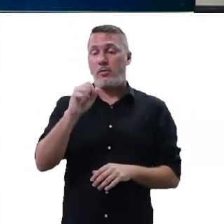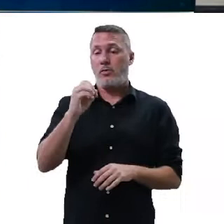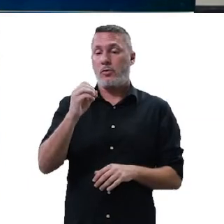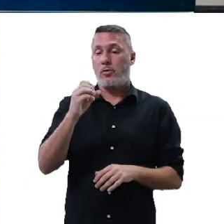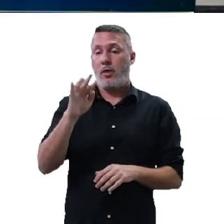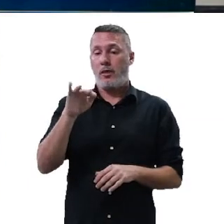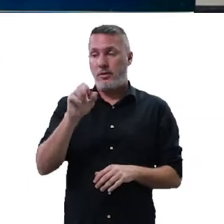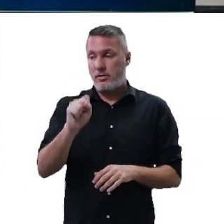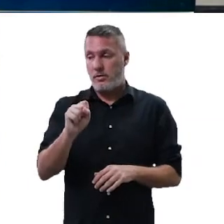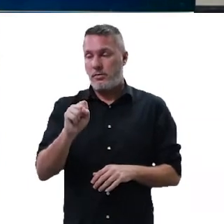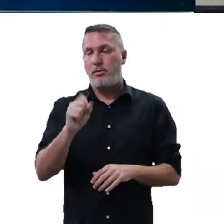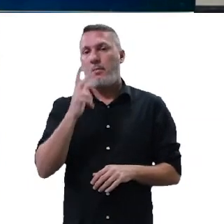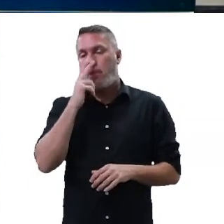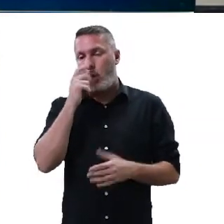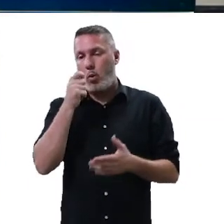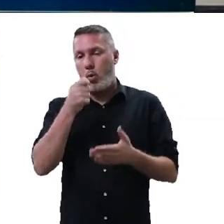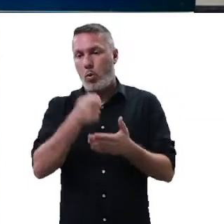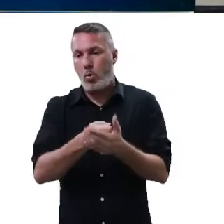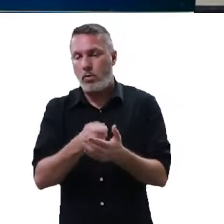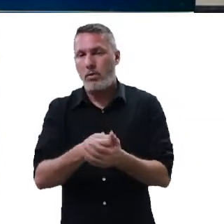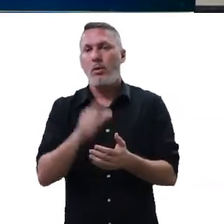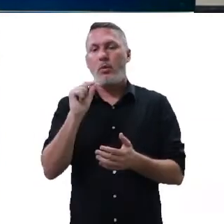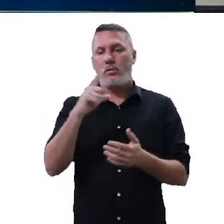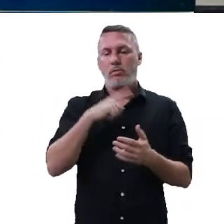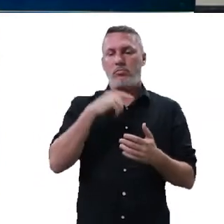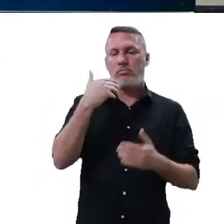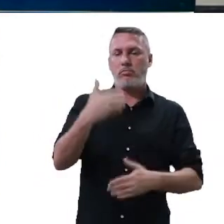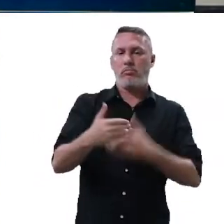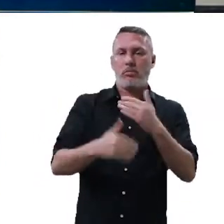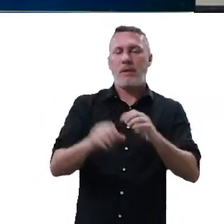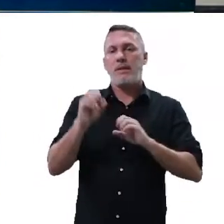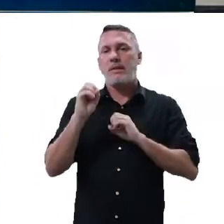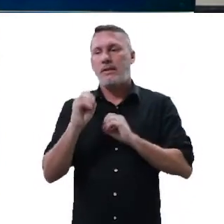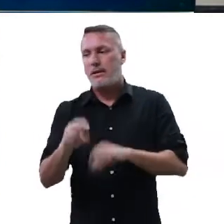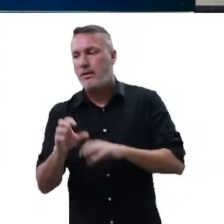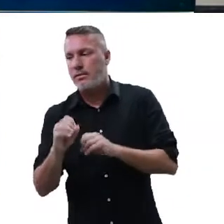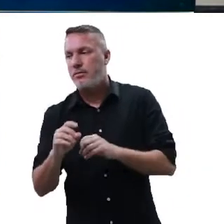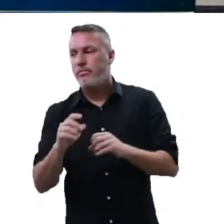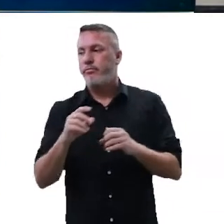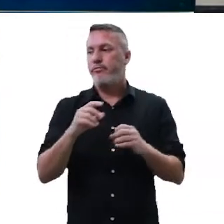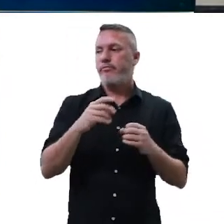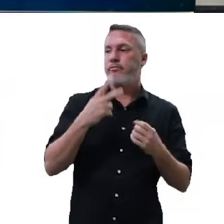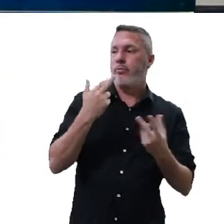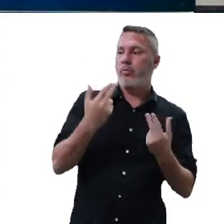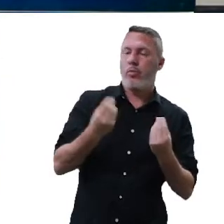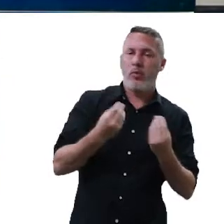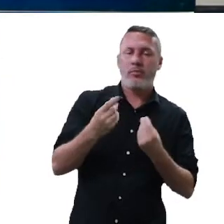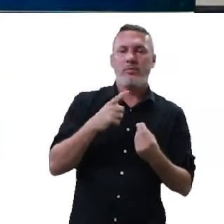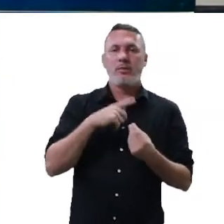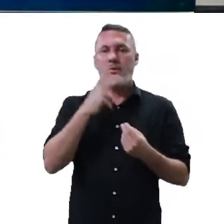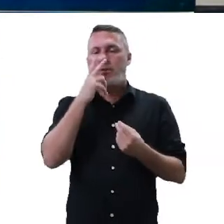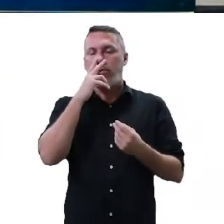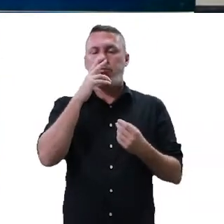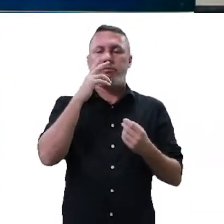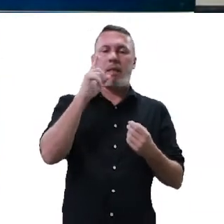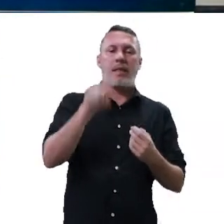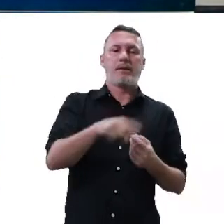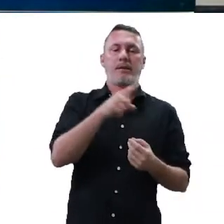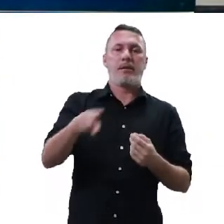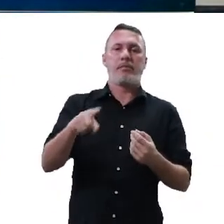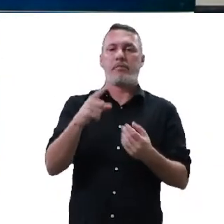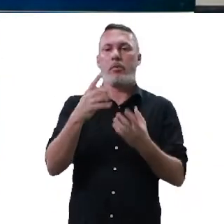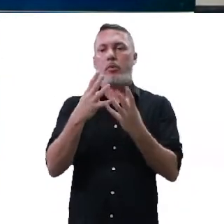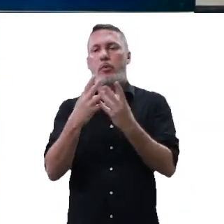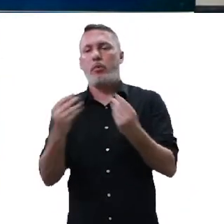é obrigado a negar os seus ensinos, né? Mas aí ele não nega os ensinos, então ele é envenenado,